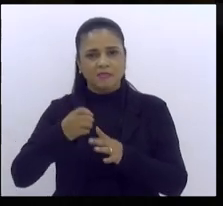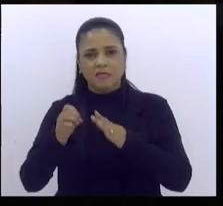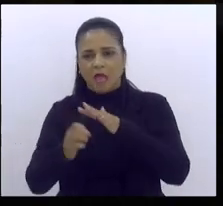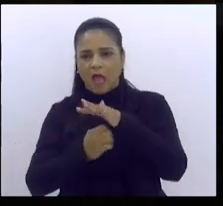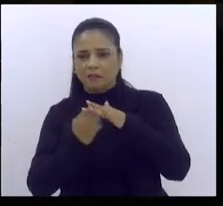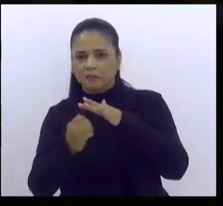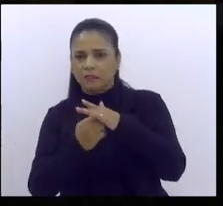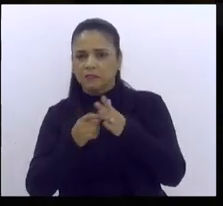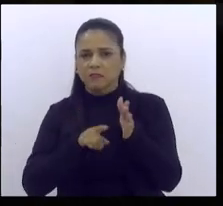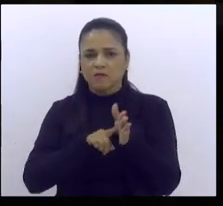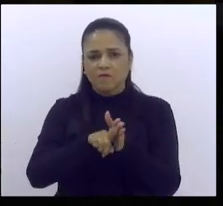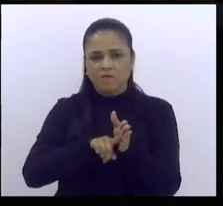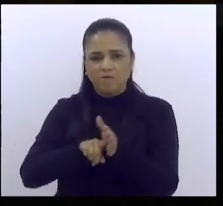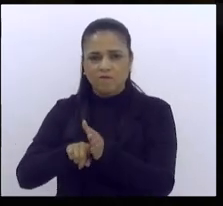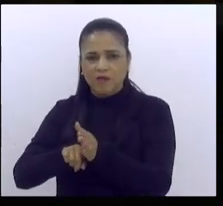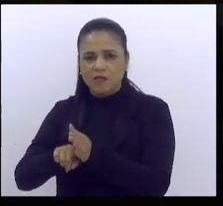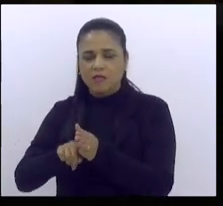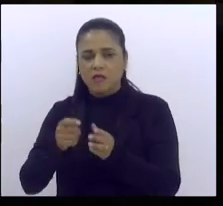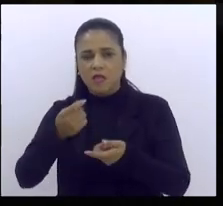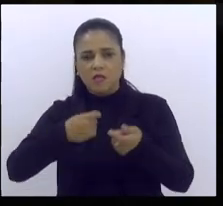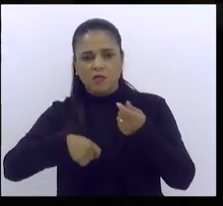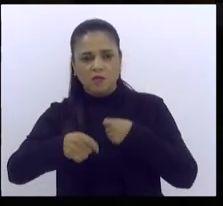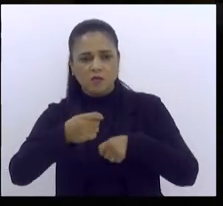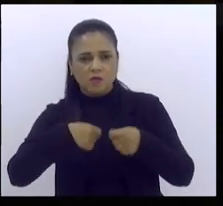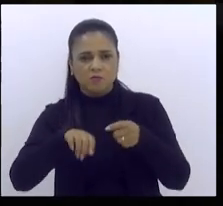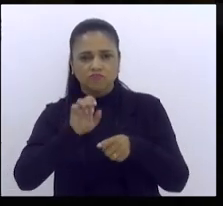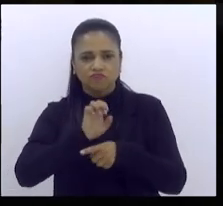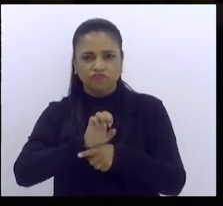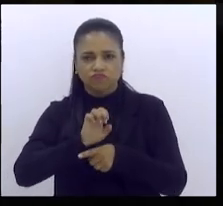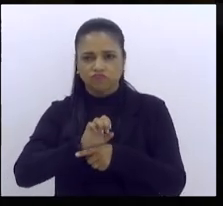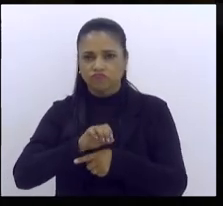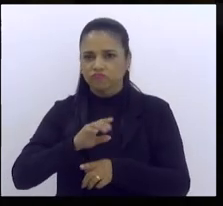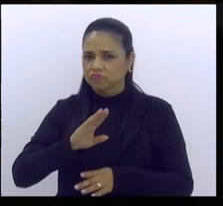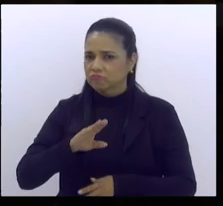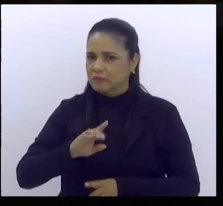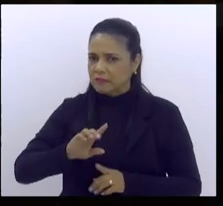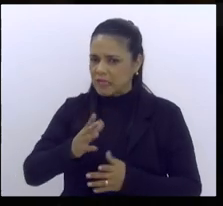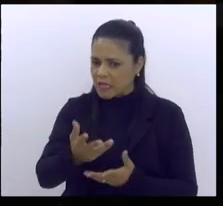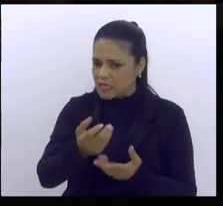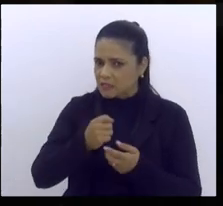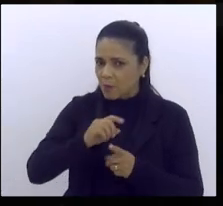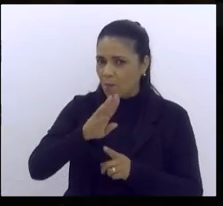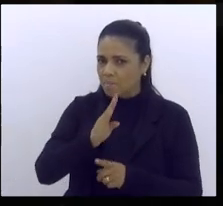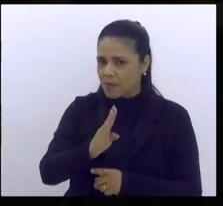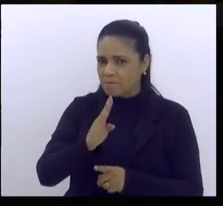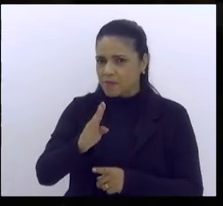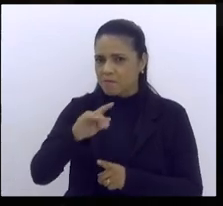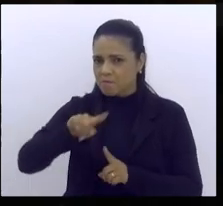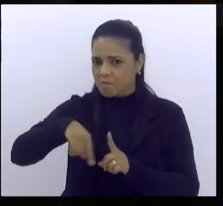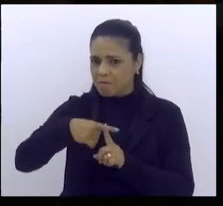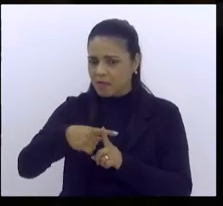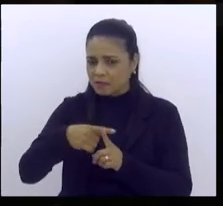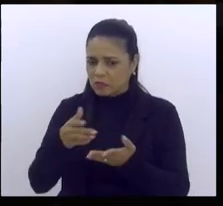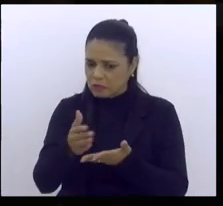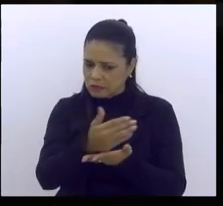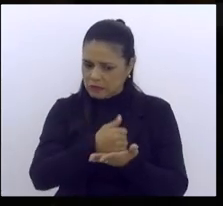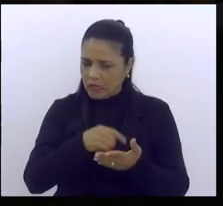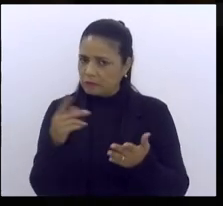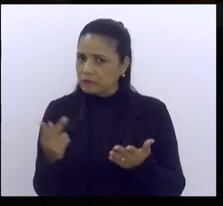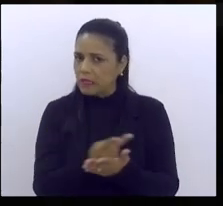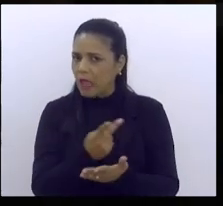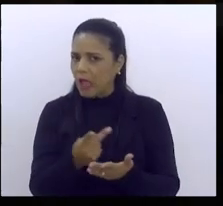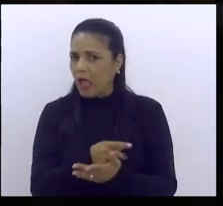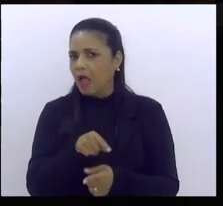avalia a situação econômica do Estado. Eu falei, bom, só se os dados estão camuflados, porque o que a agência